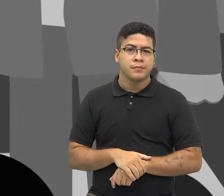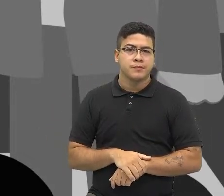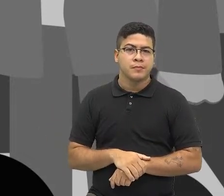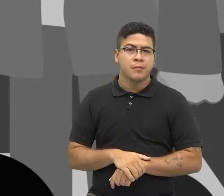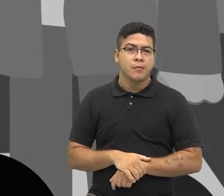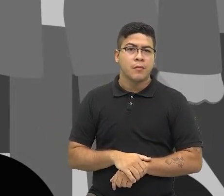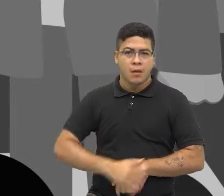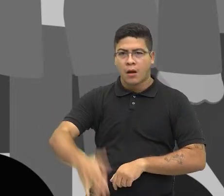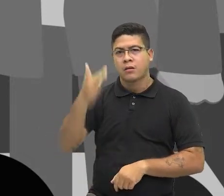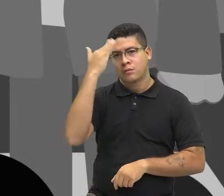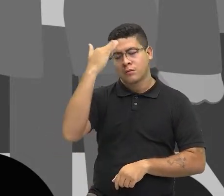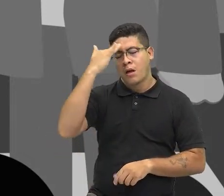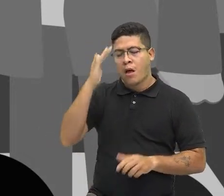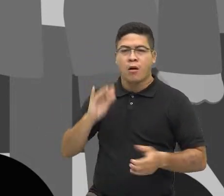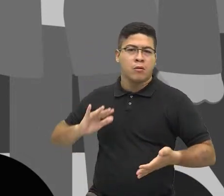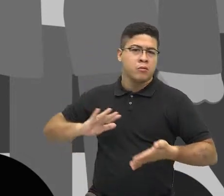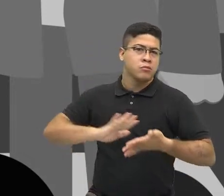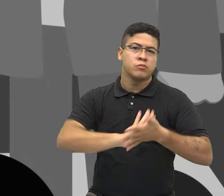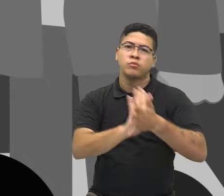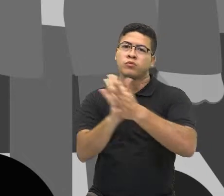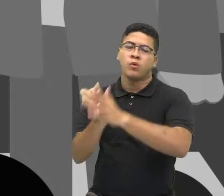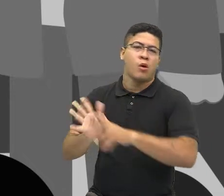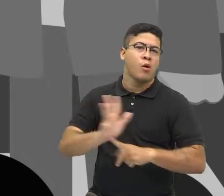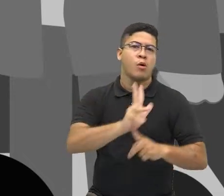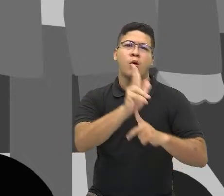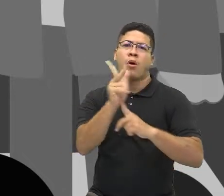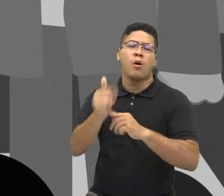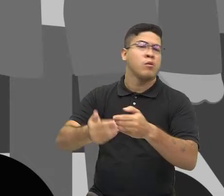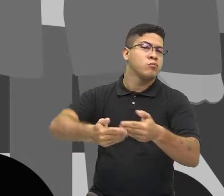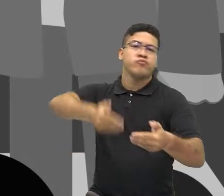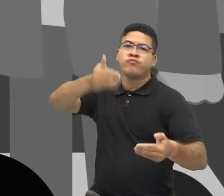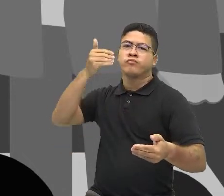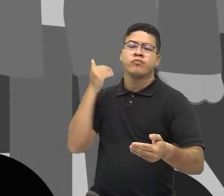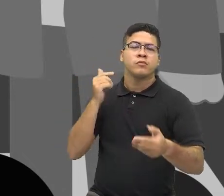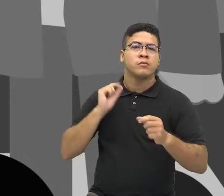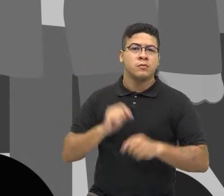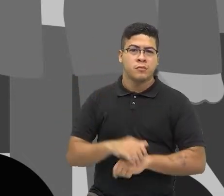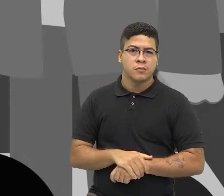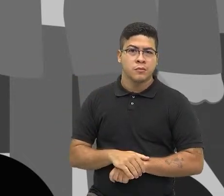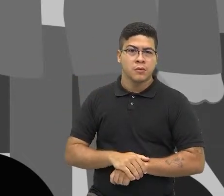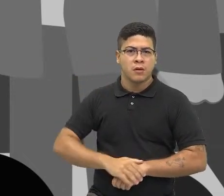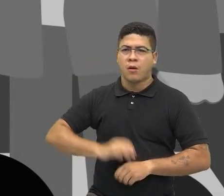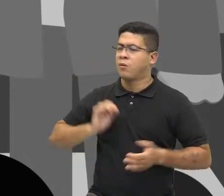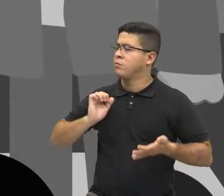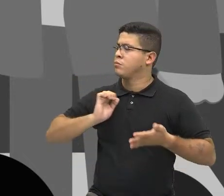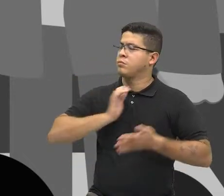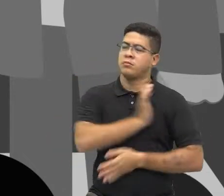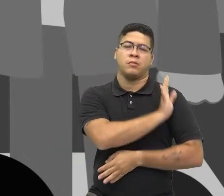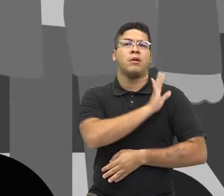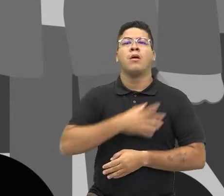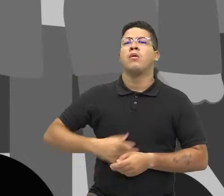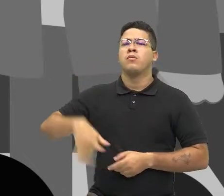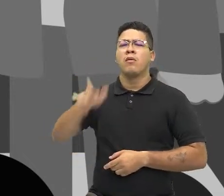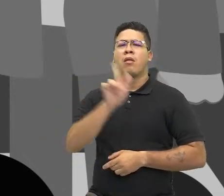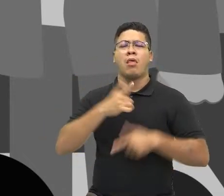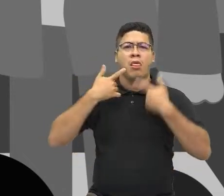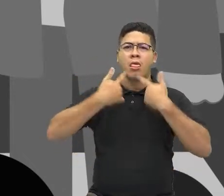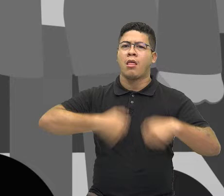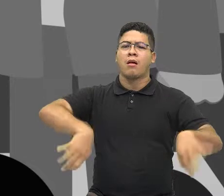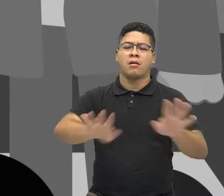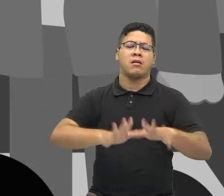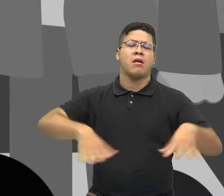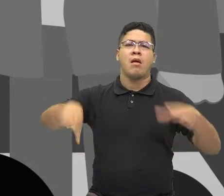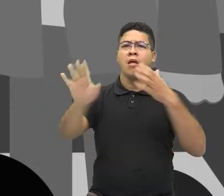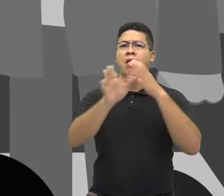Queremos destruir os modelos artísticos do parnasianismo. Estou farto do lirismo comedido,